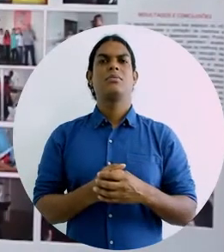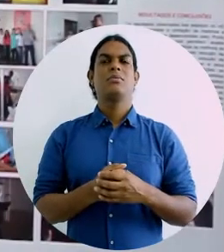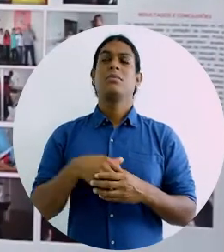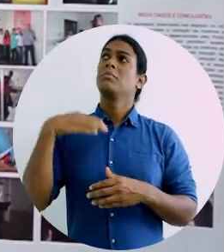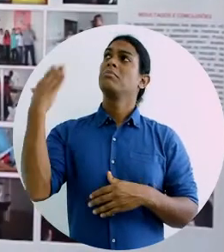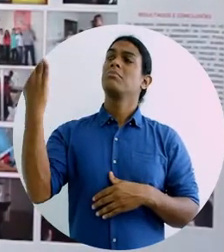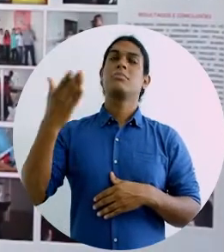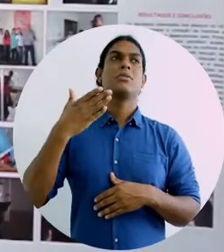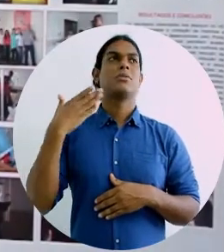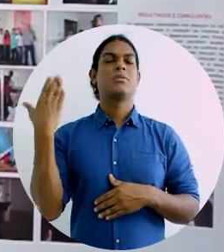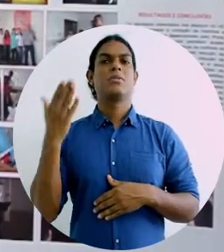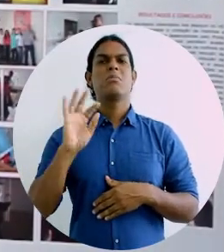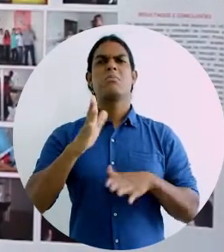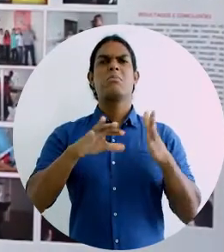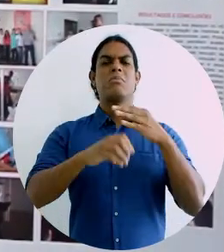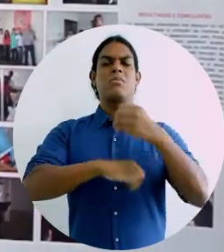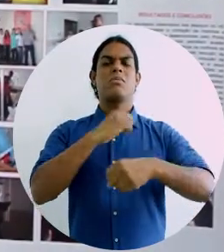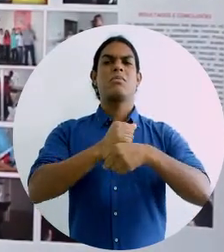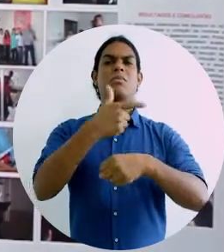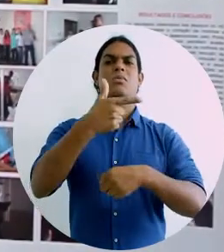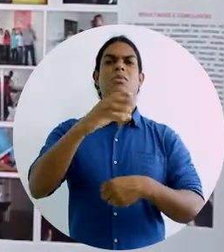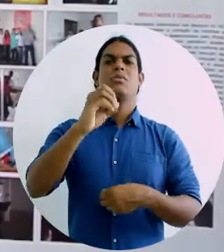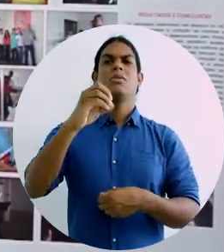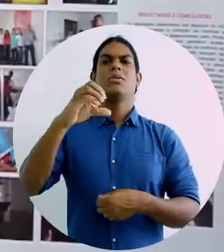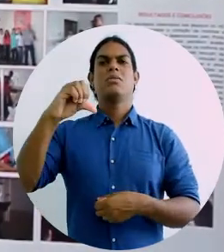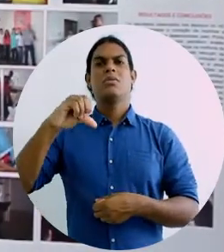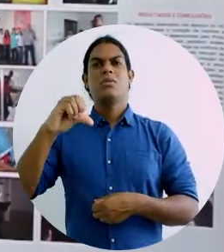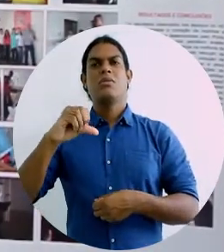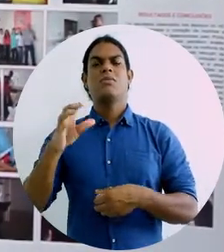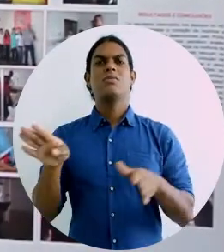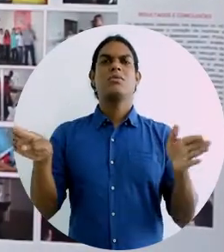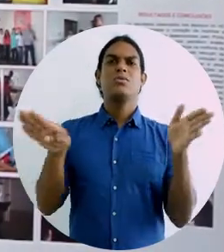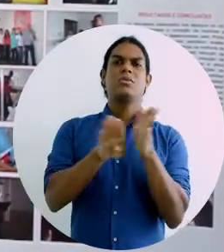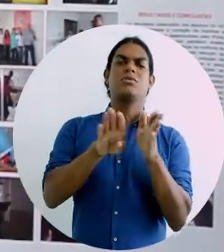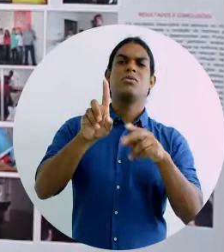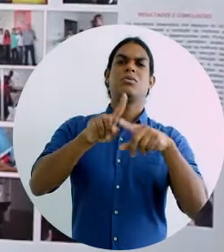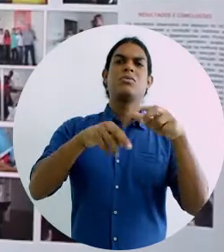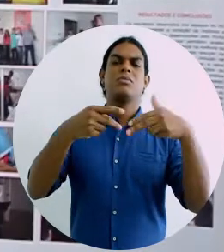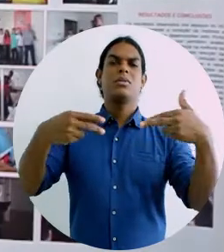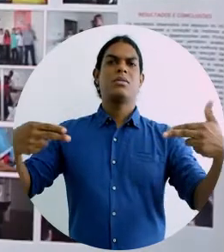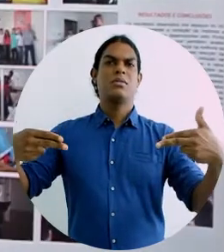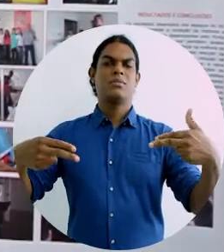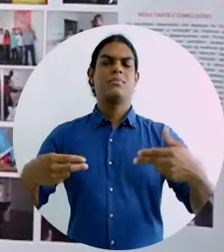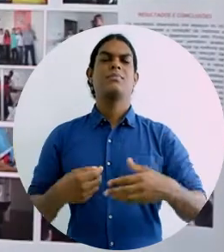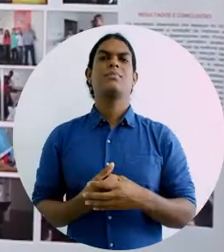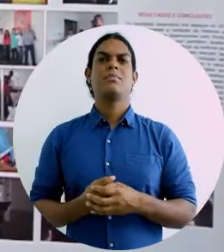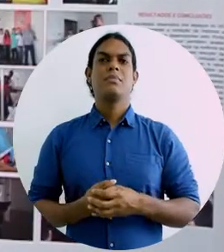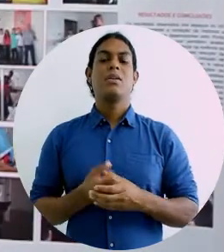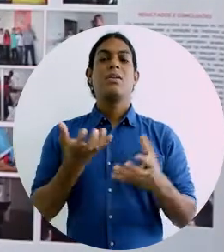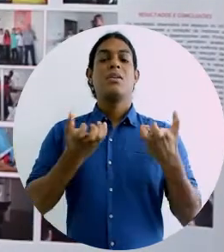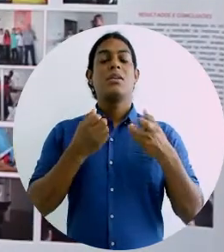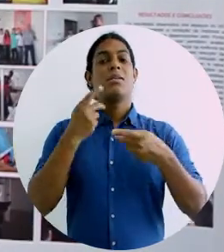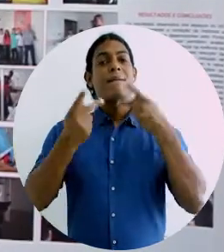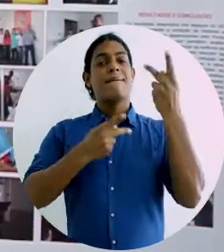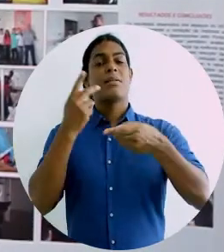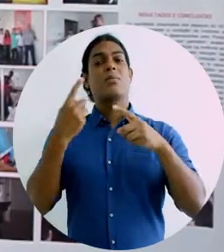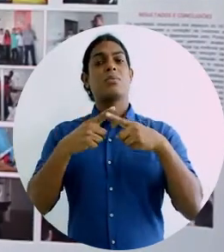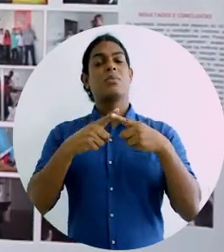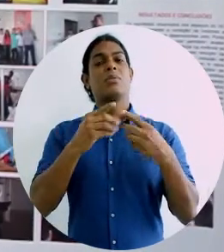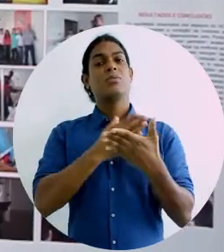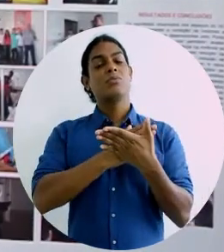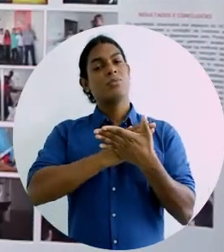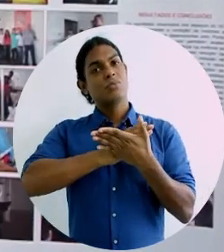estamos, e em 2009, final de 2009, o material chegou, tá? Eu quis frisar isso porque, a